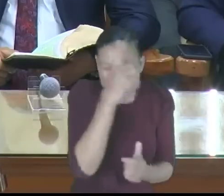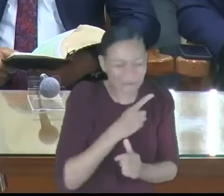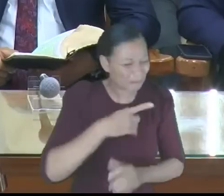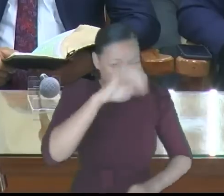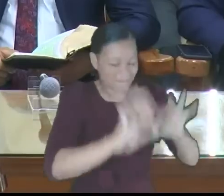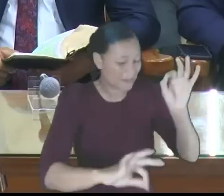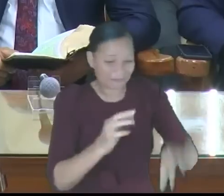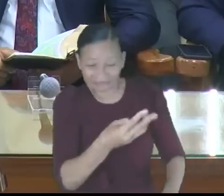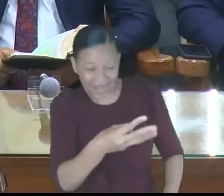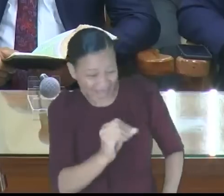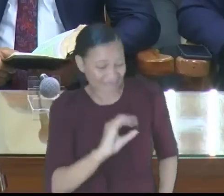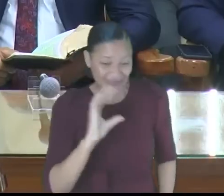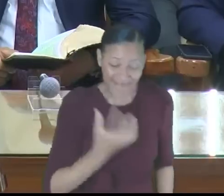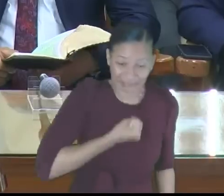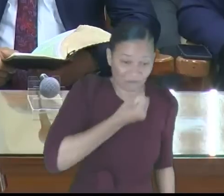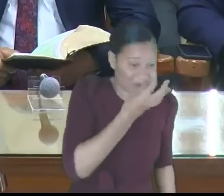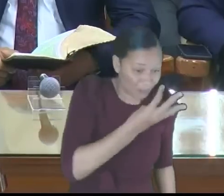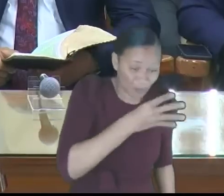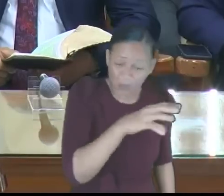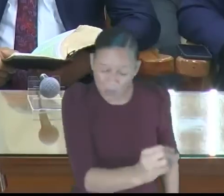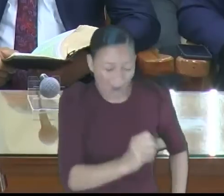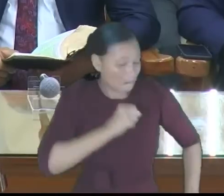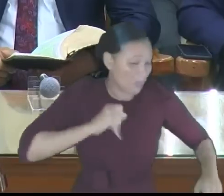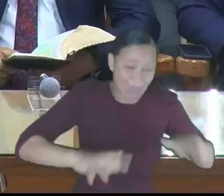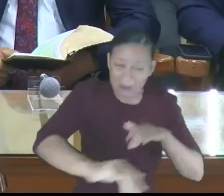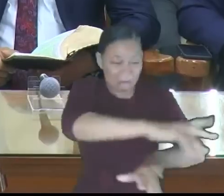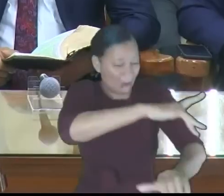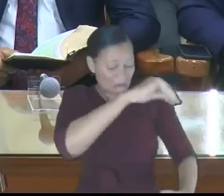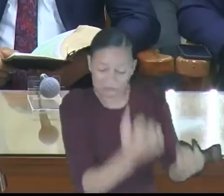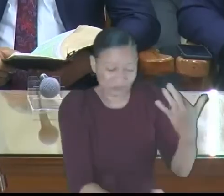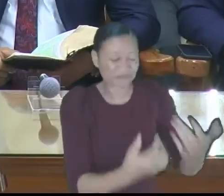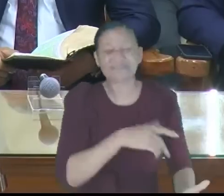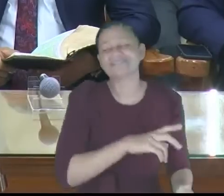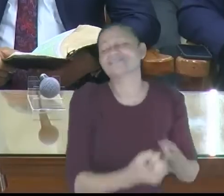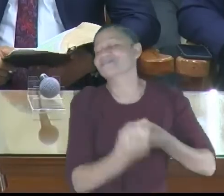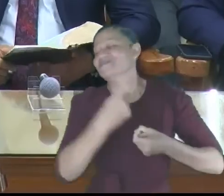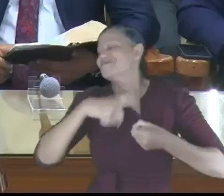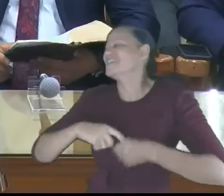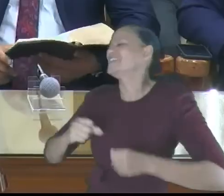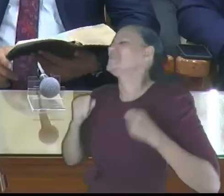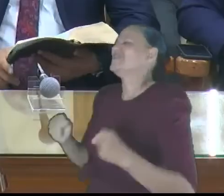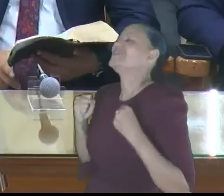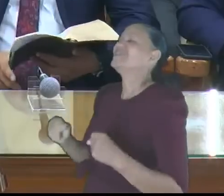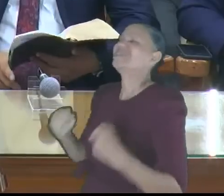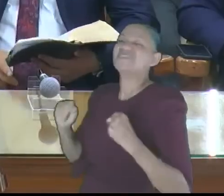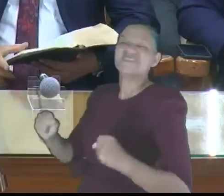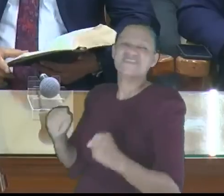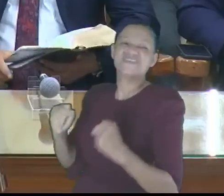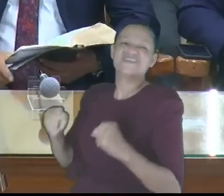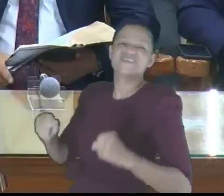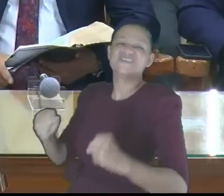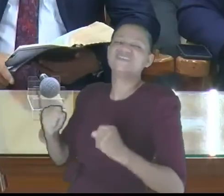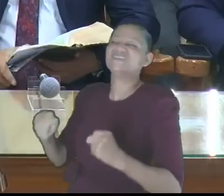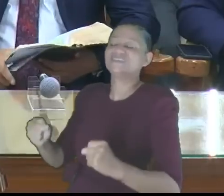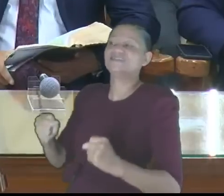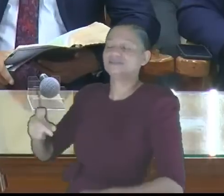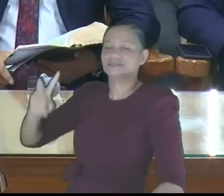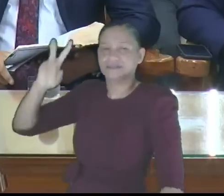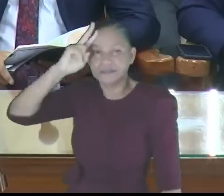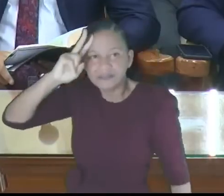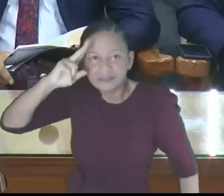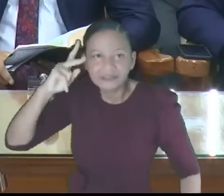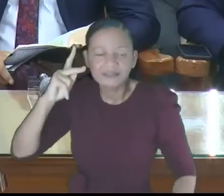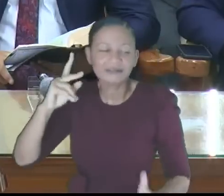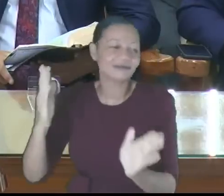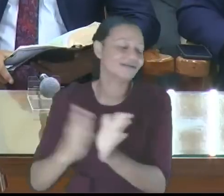batiza 30, salva 40, e o fogo pega e você volta para casa. Agora, quando é na segunda-feira,